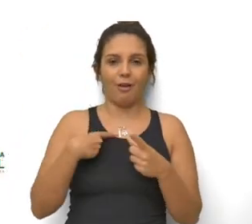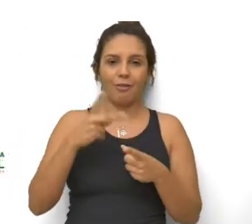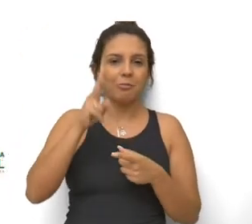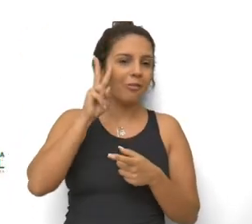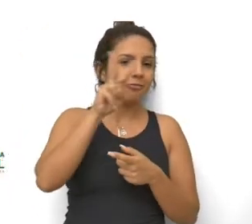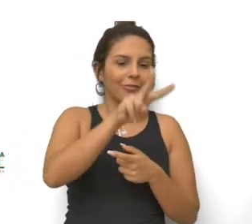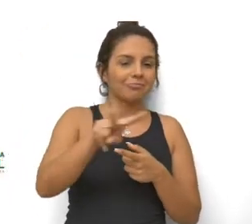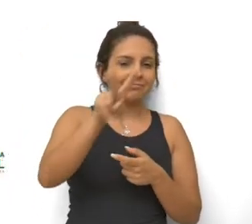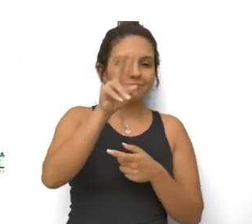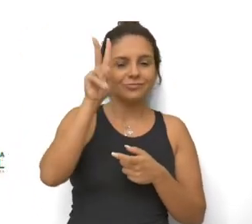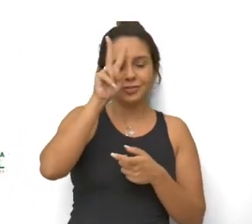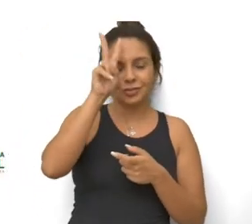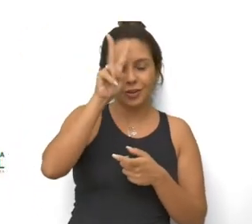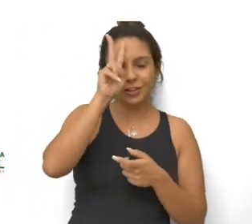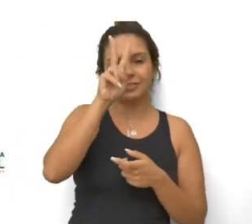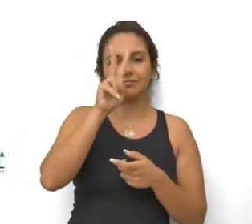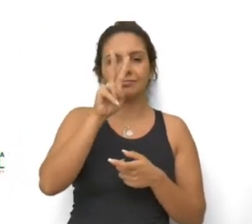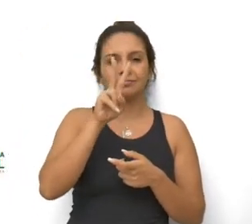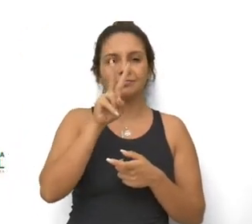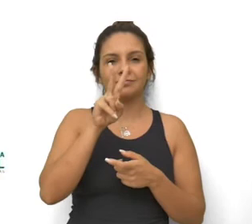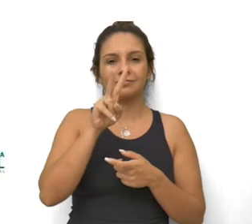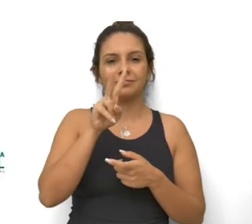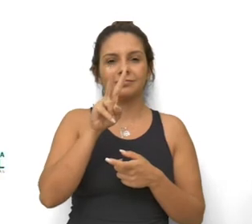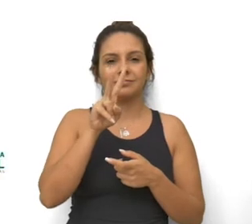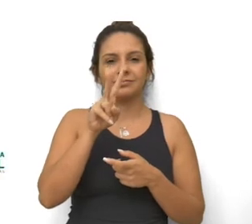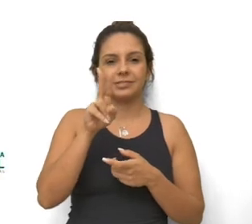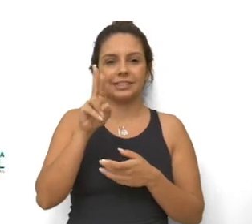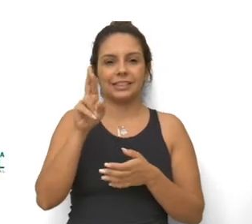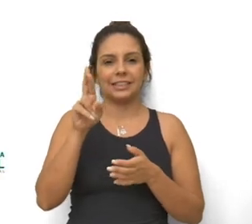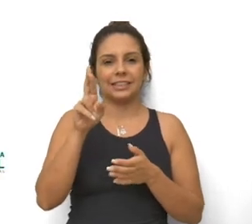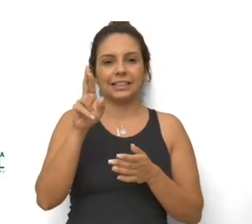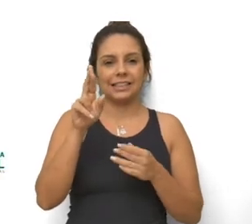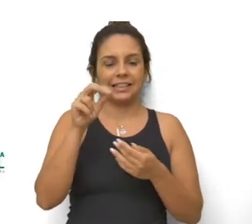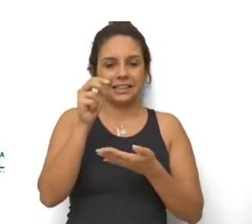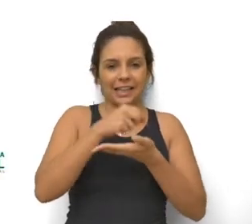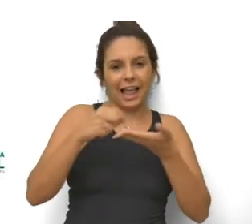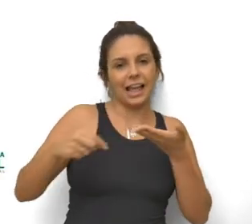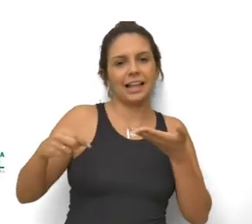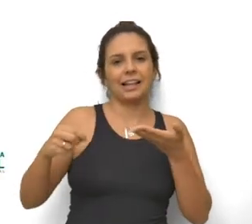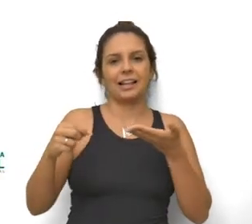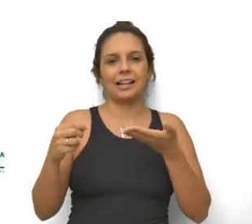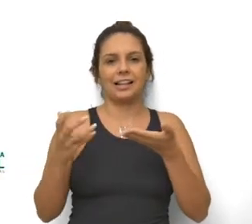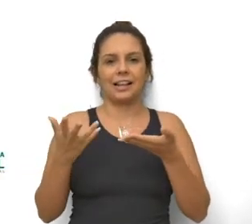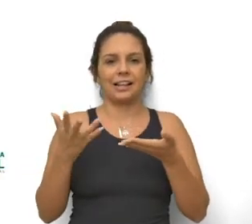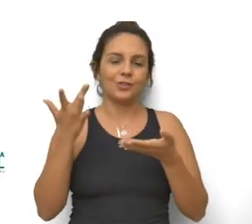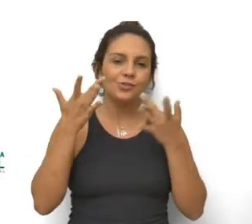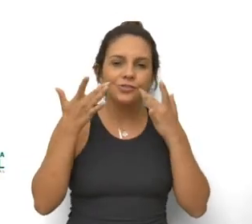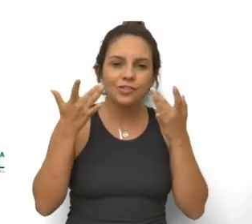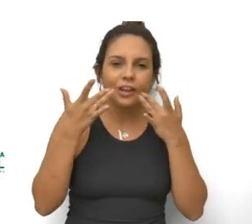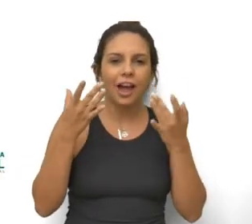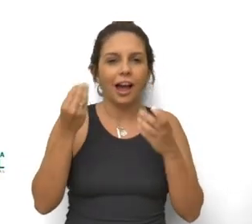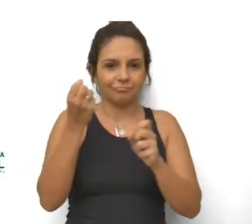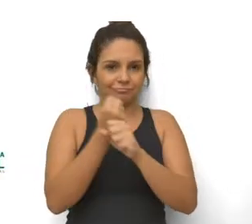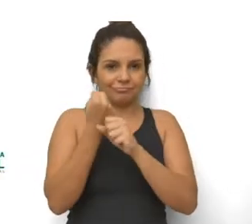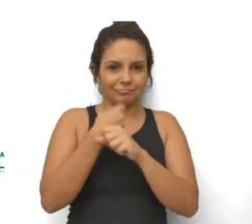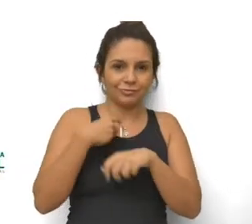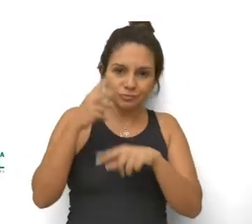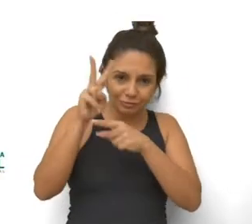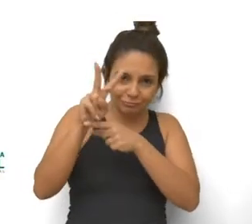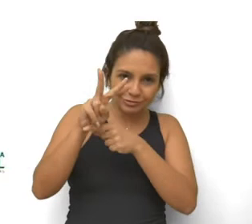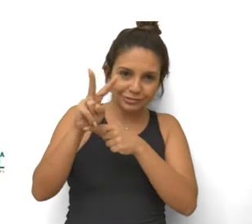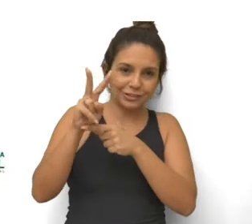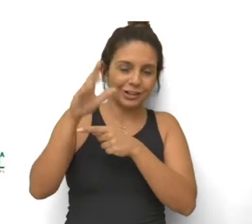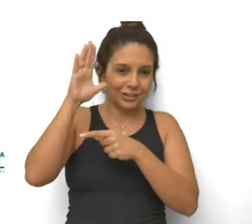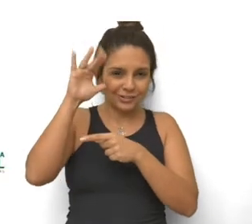acompanho essa história da feitura, da redação, do espetáculo. Há tantos anos acompanho de